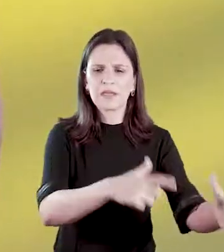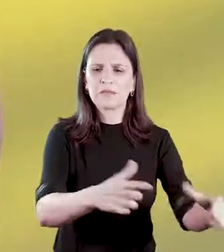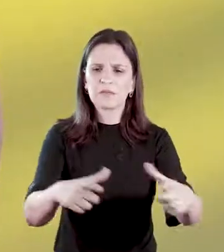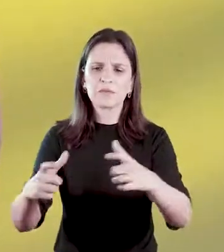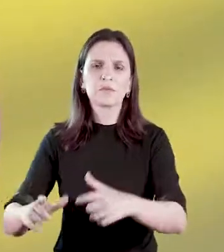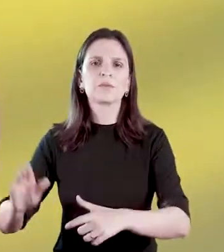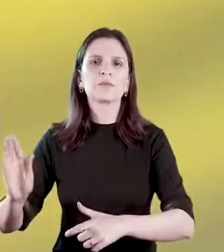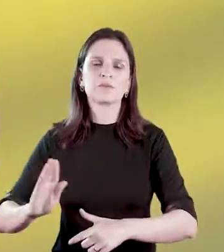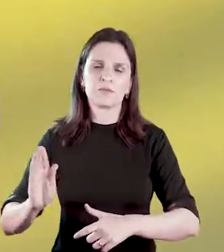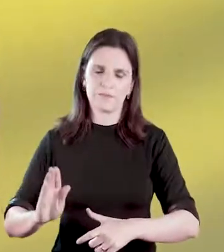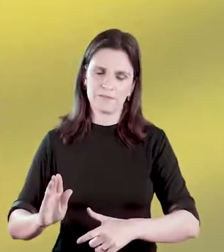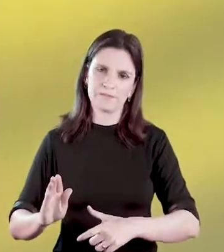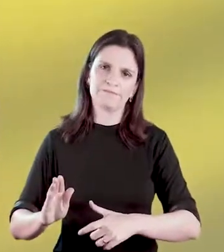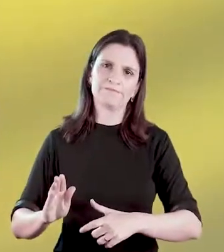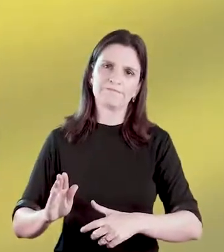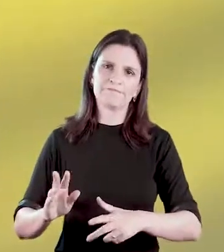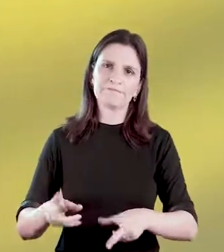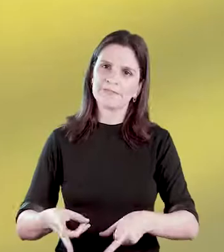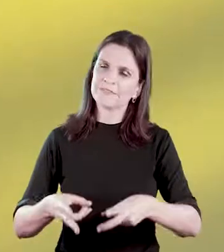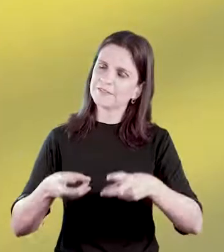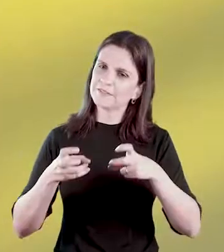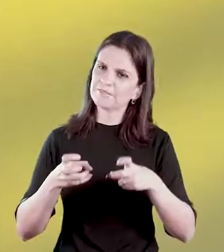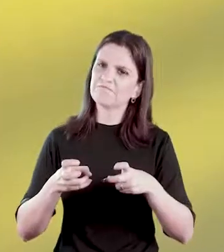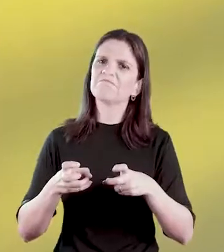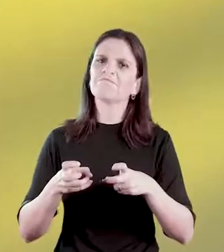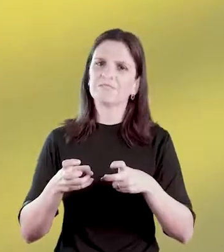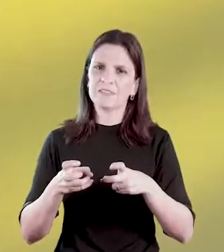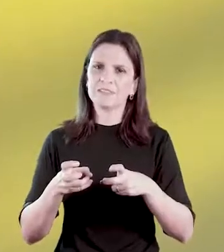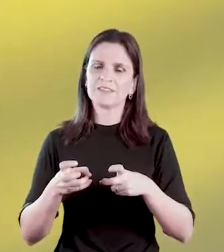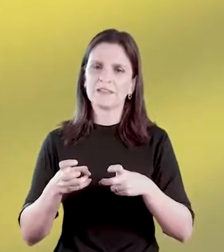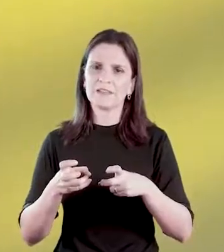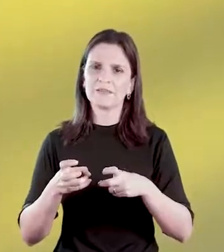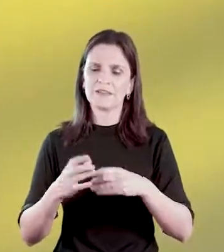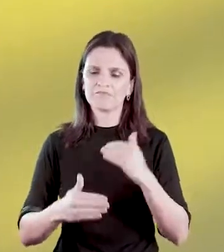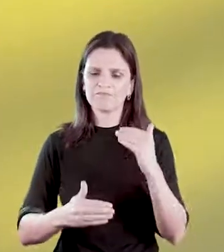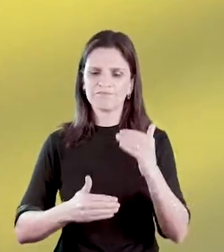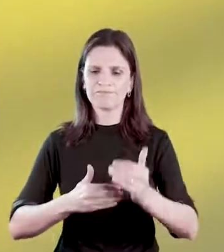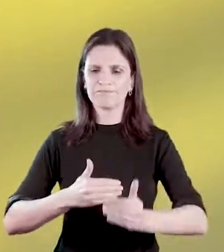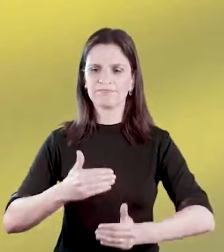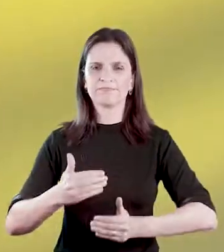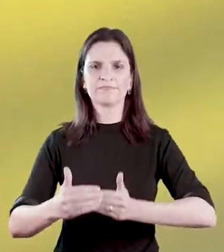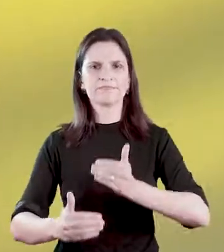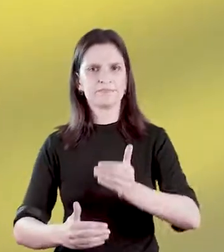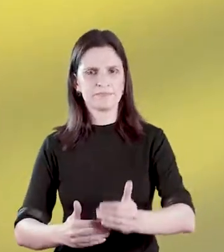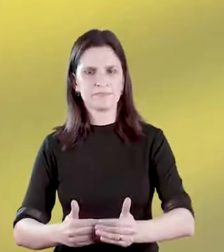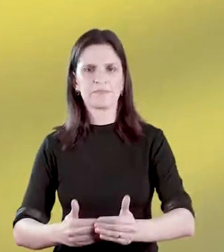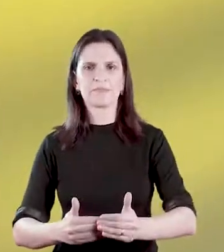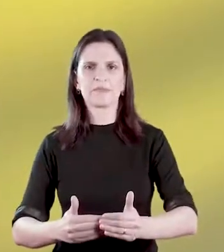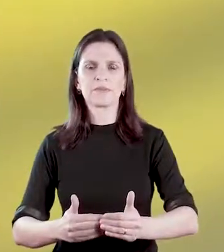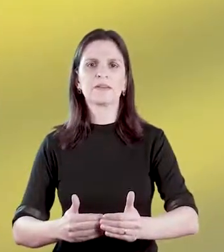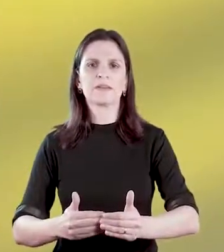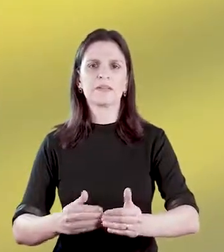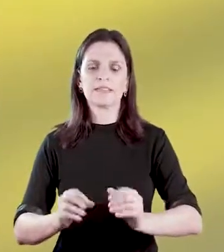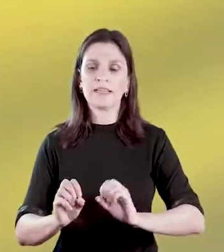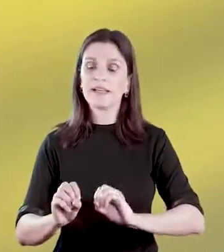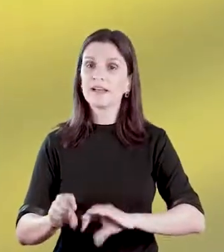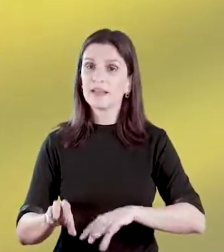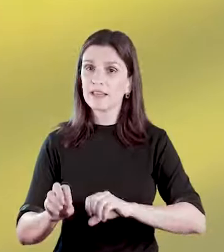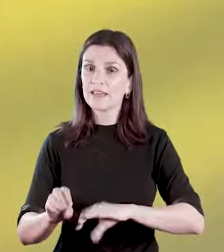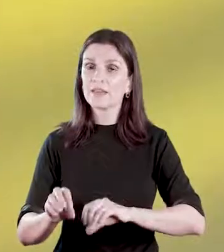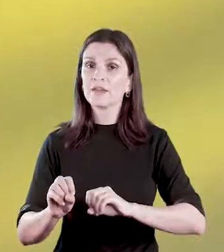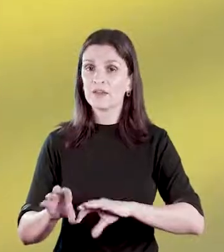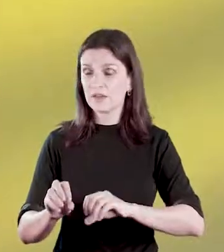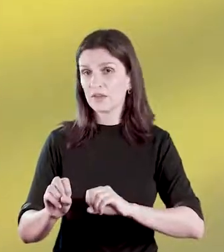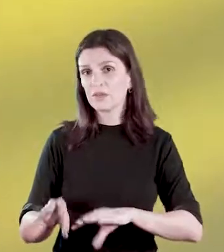porque o que que a gente percebe a gente percebe que a cada dia se nós não fomentar Mas por que a educação